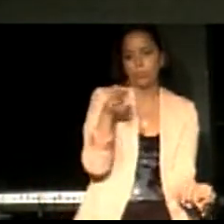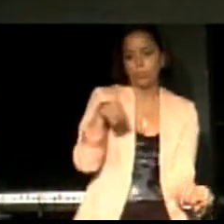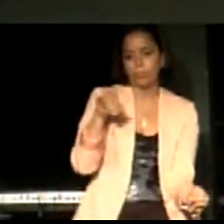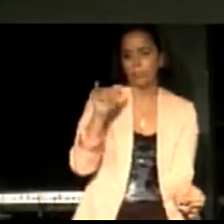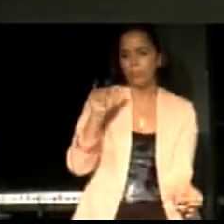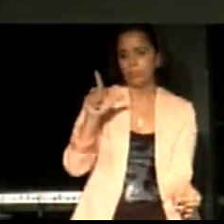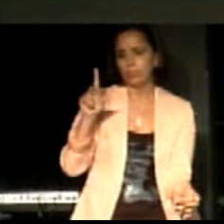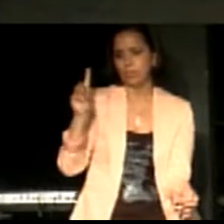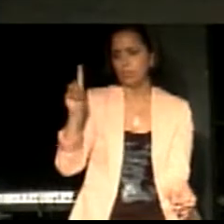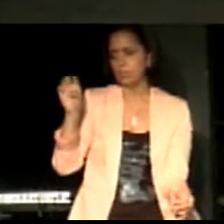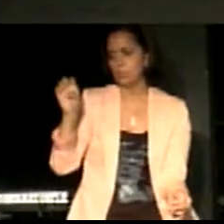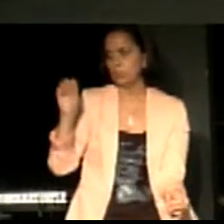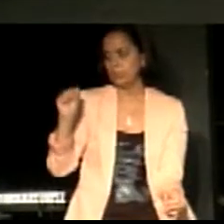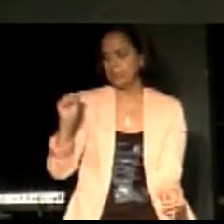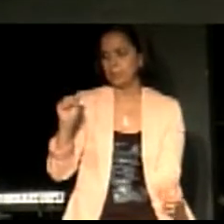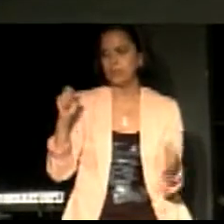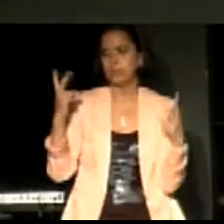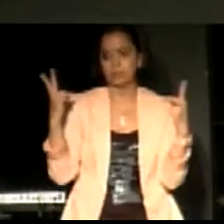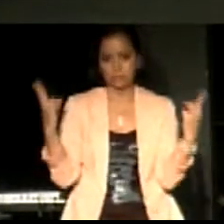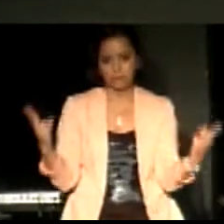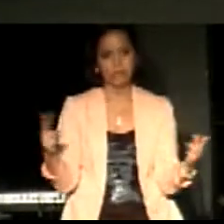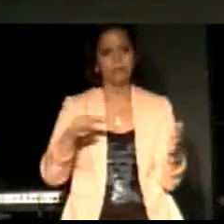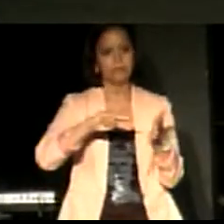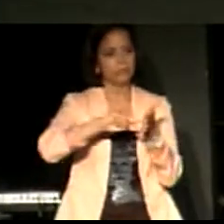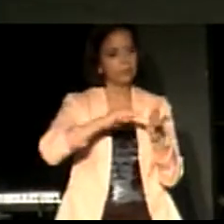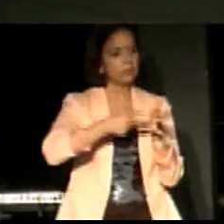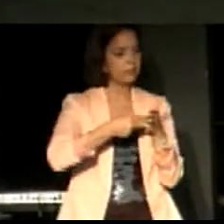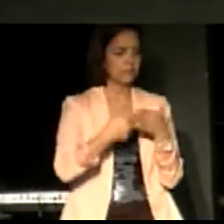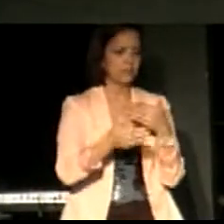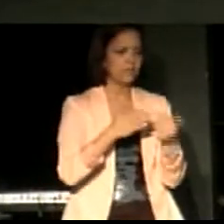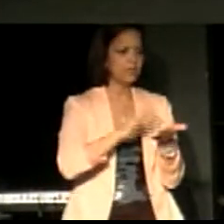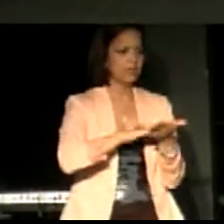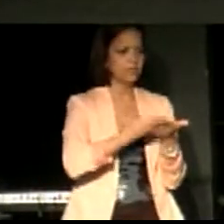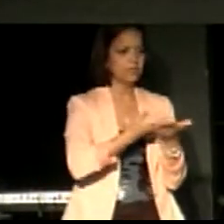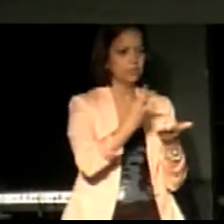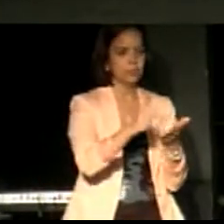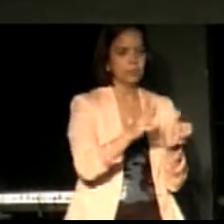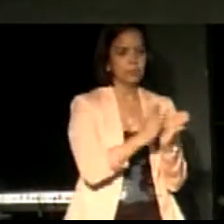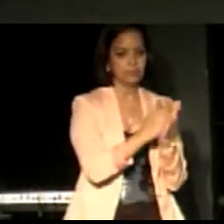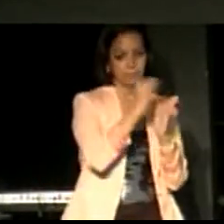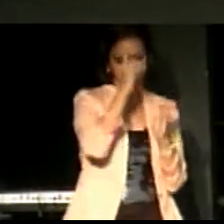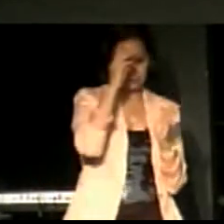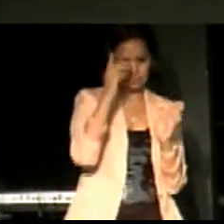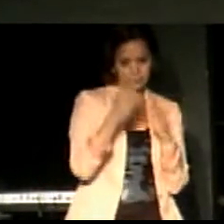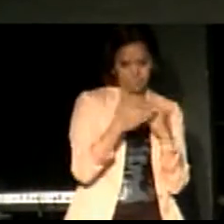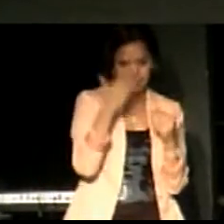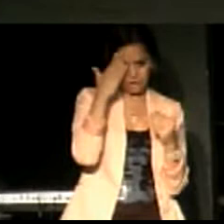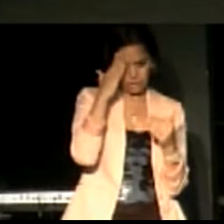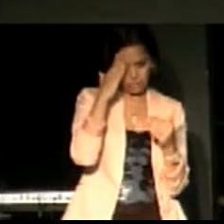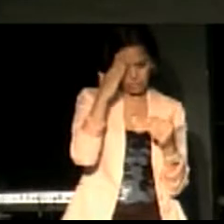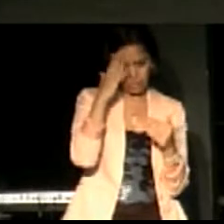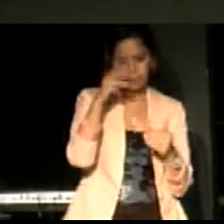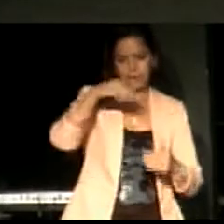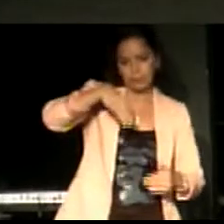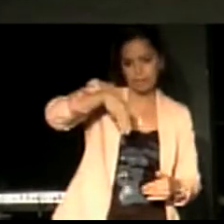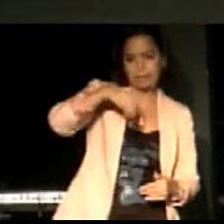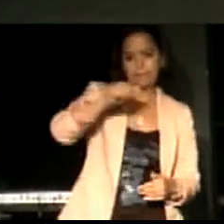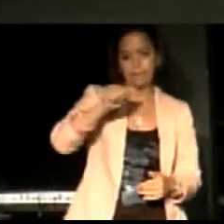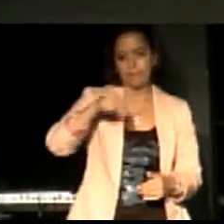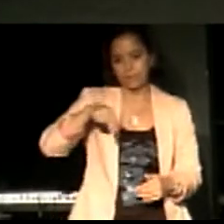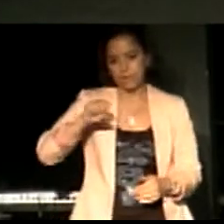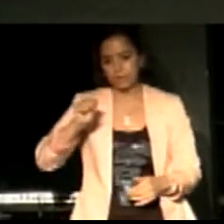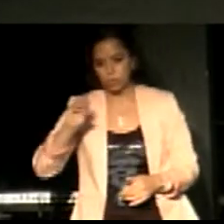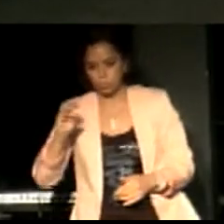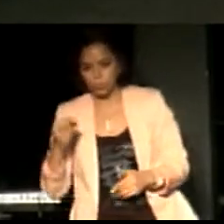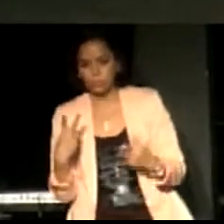querendo chegar exatamente nesse ponto. Os mansos, bem-aventurados os mansos, porque herdarão a